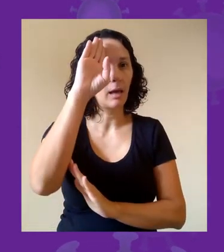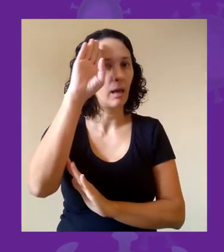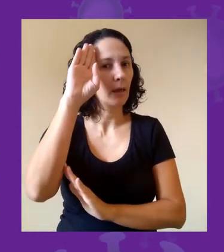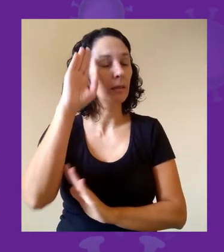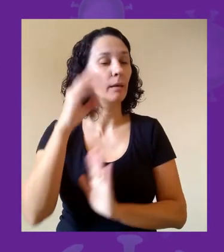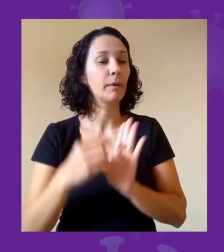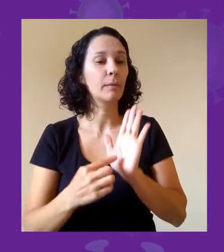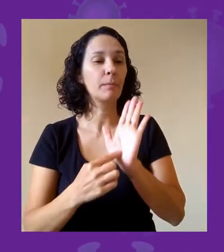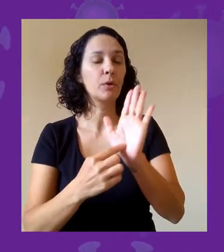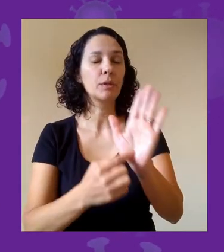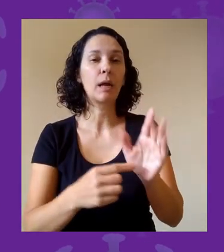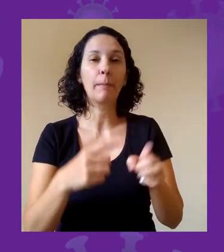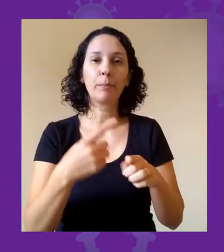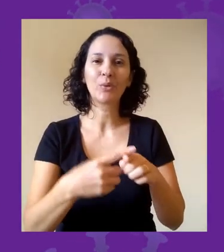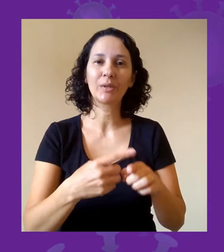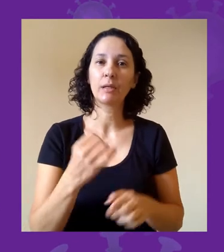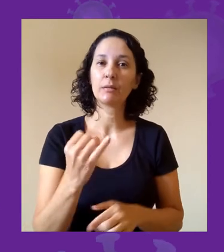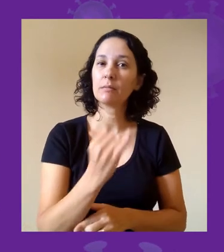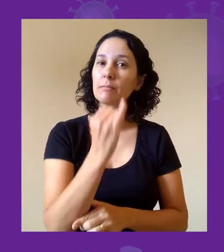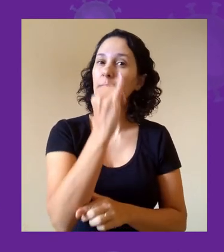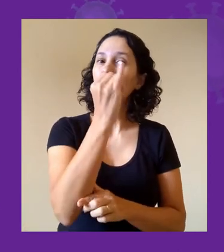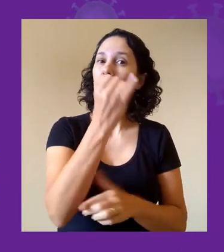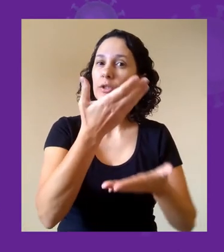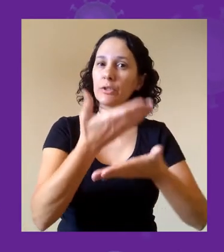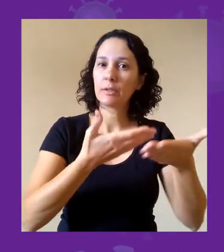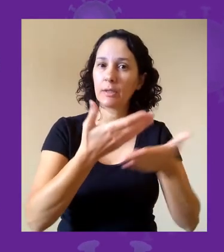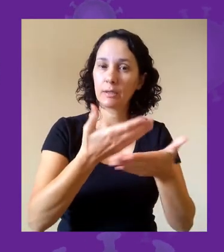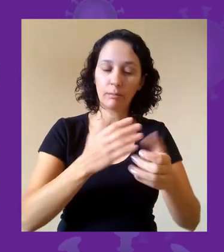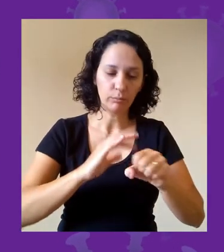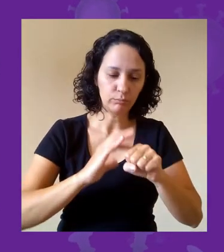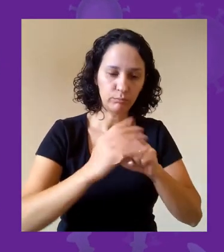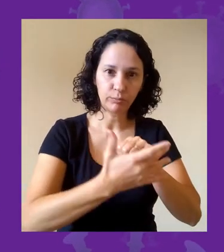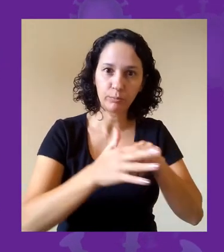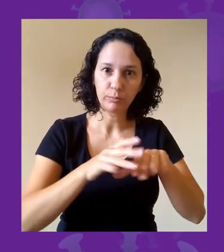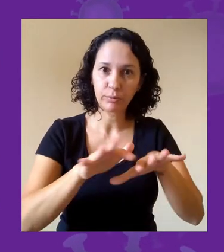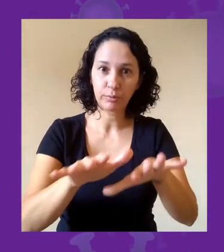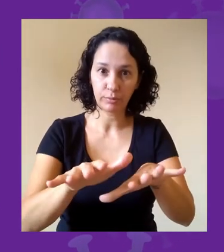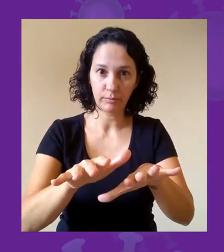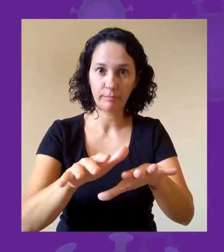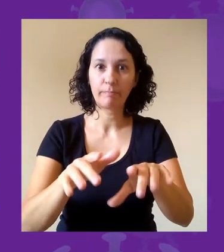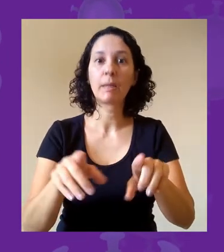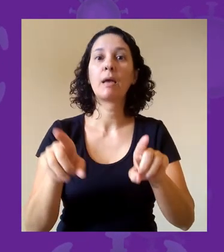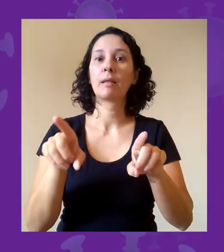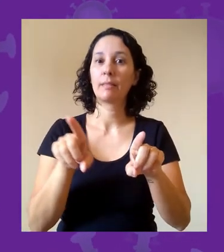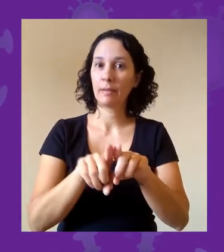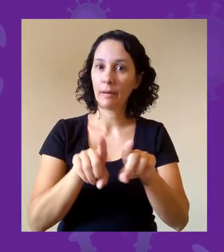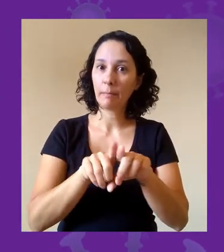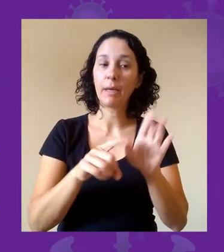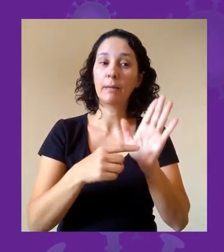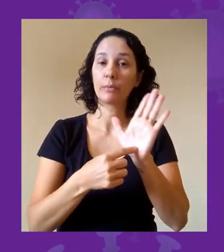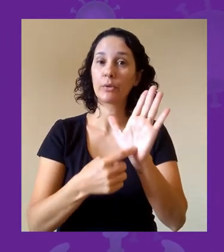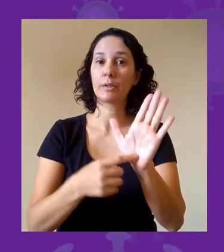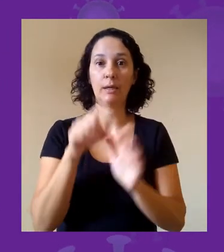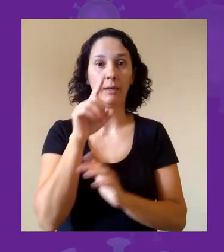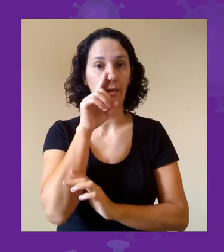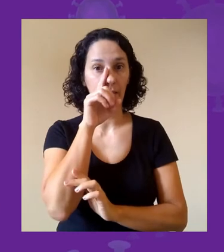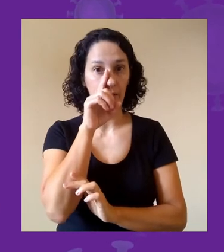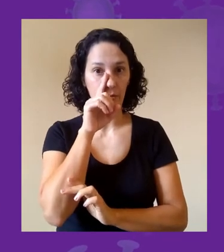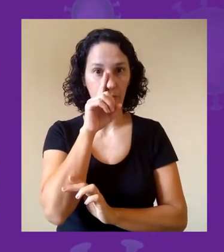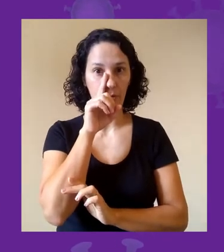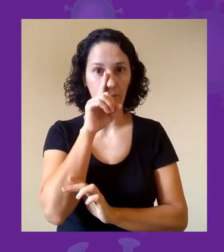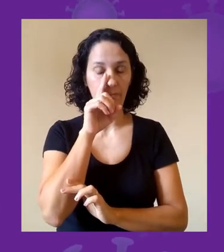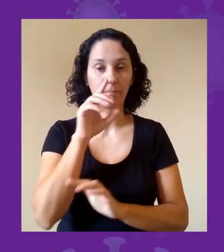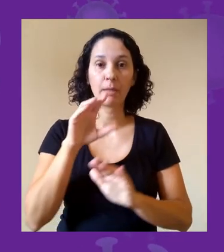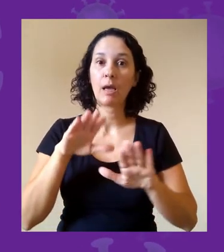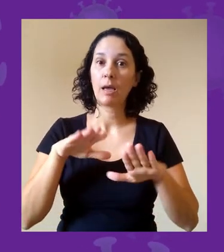corretamente para o paciente os benefícios e os riscos de evidências científicas relacionadas a prescrição que ele faz e aí os